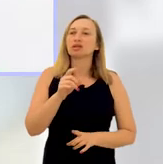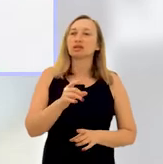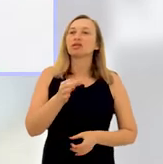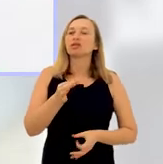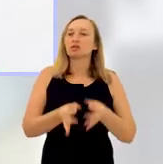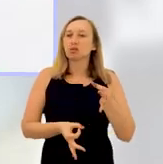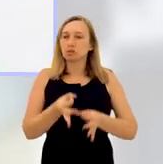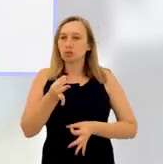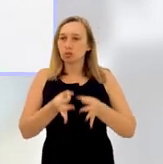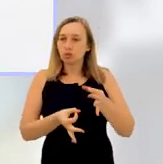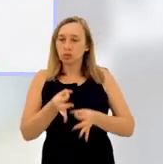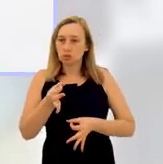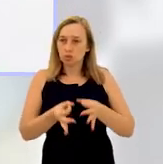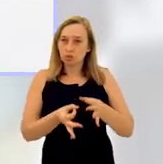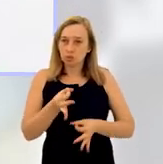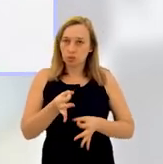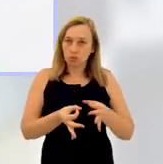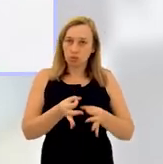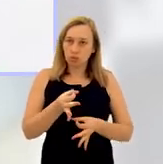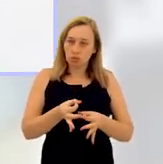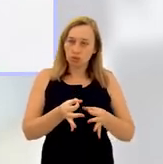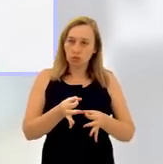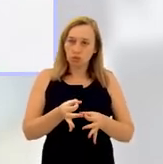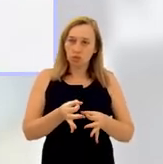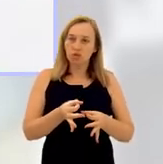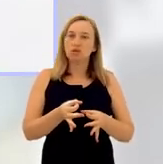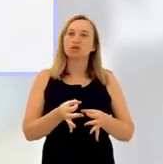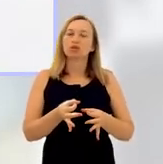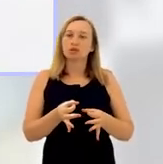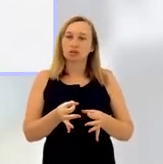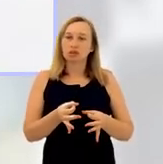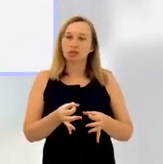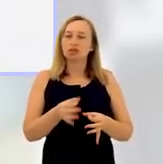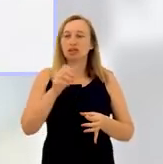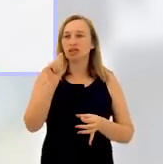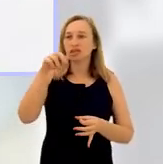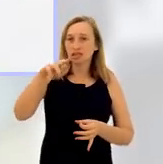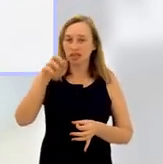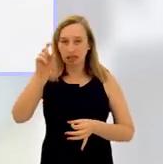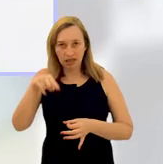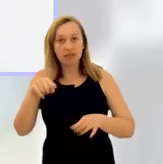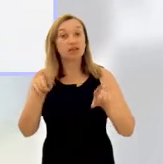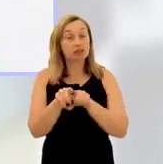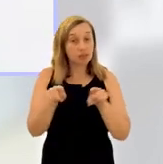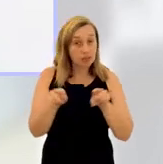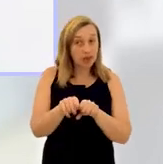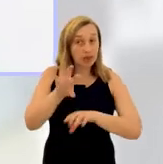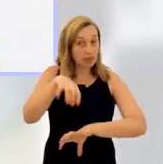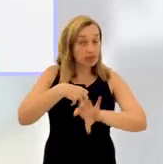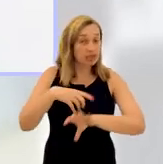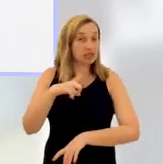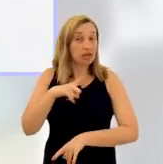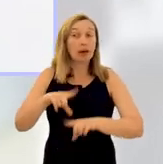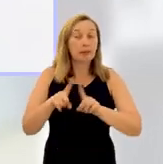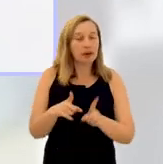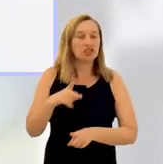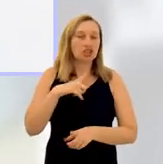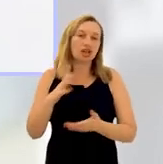desembargador André, que foi a nossa grande ponte para entrar com o projeto no tribunal, também um homem empático, mas a gente ainda